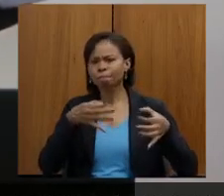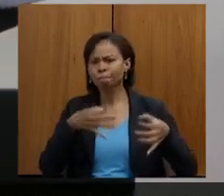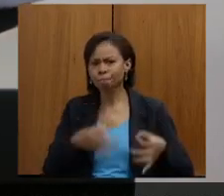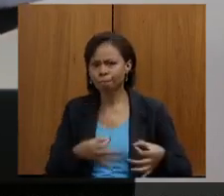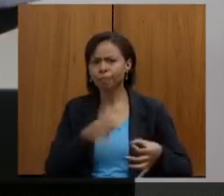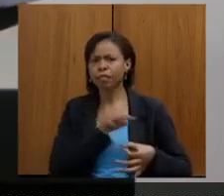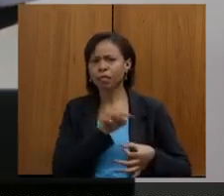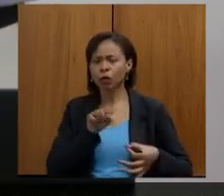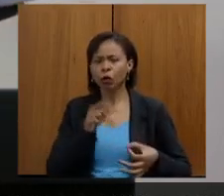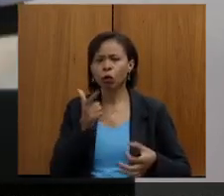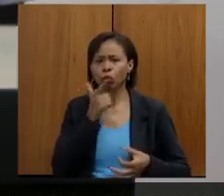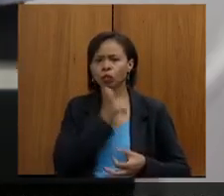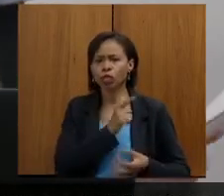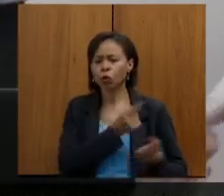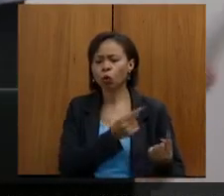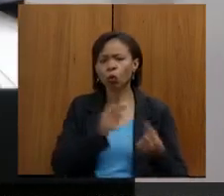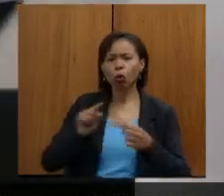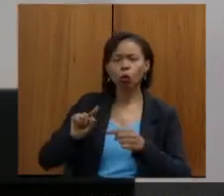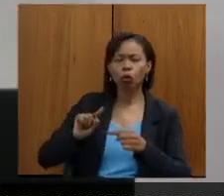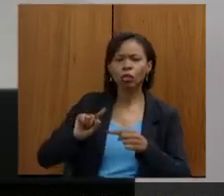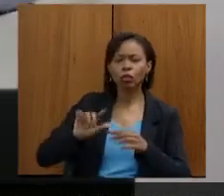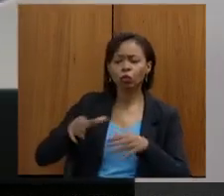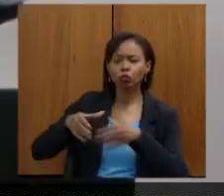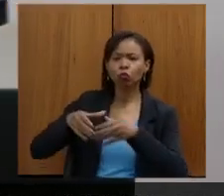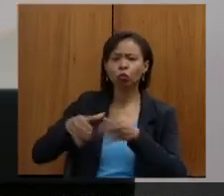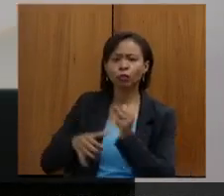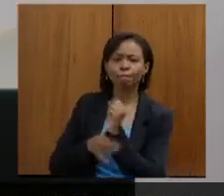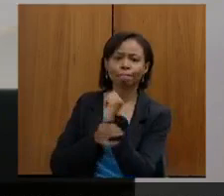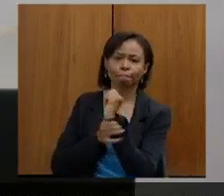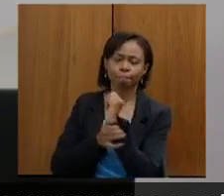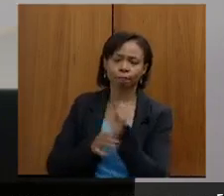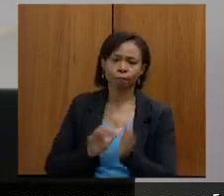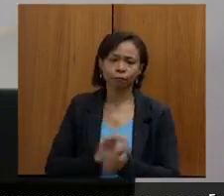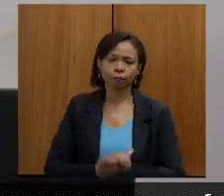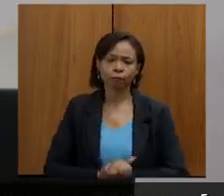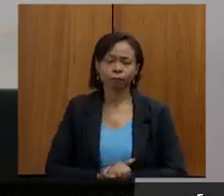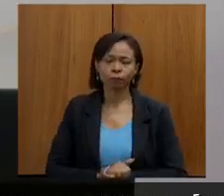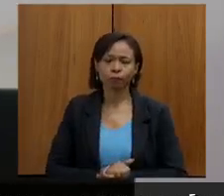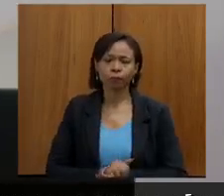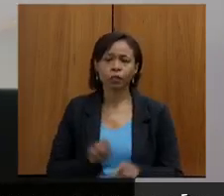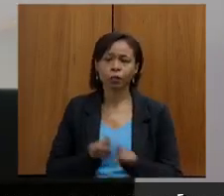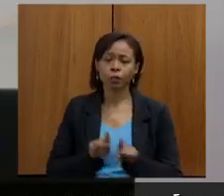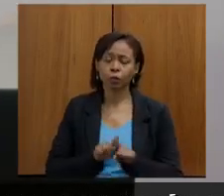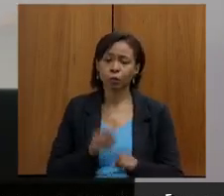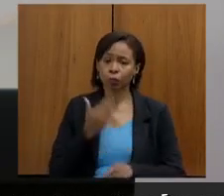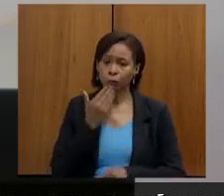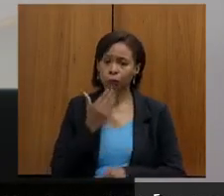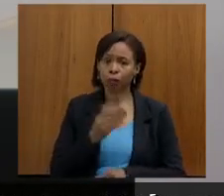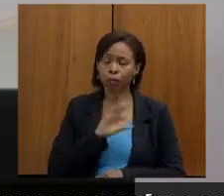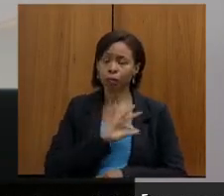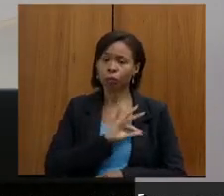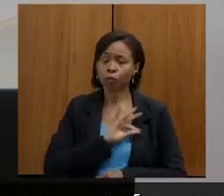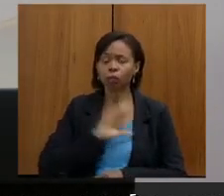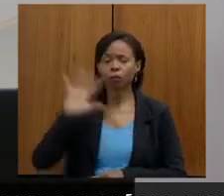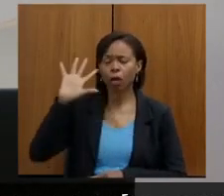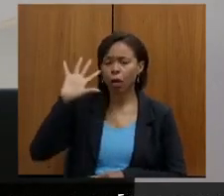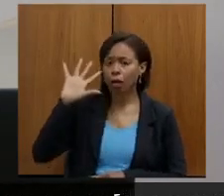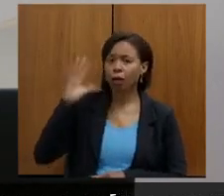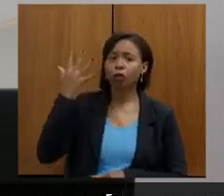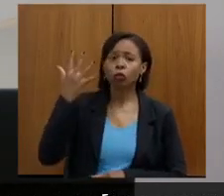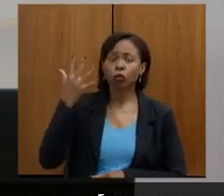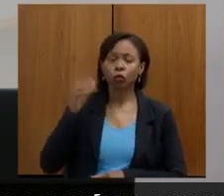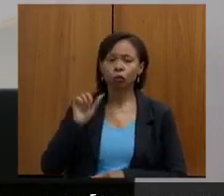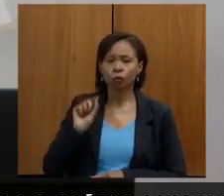estão sendo desempenhadas monta integração das forças de segurança pública e também que seja encaminhada à polícia militar Minas Gerais pedir providências